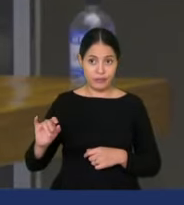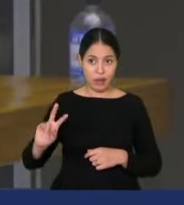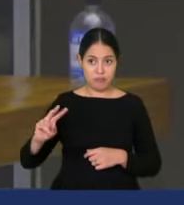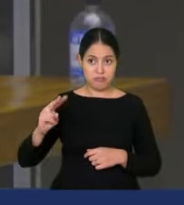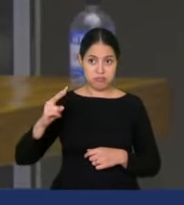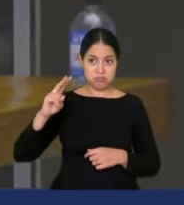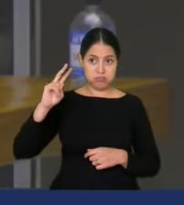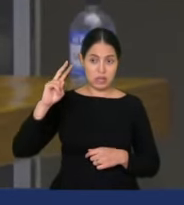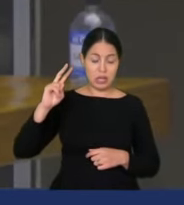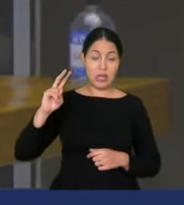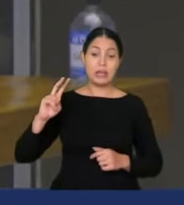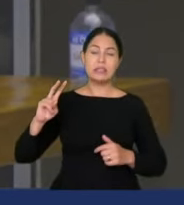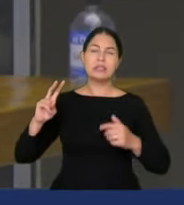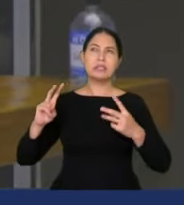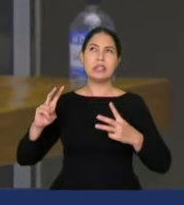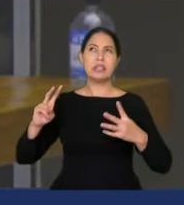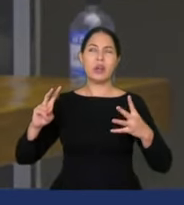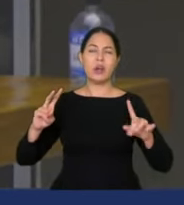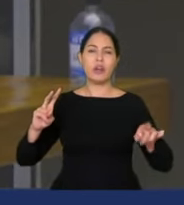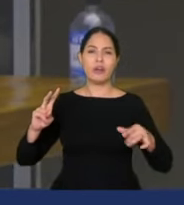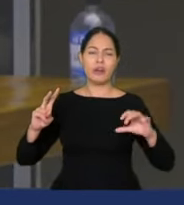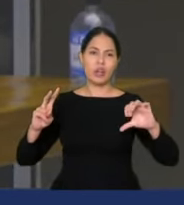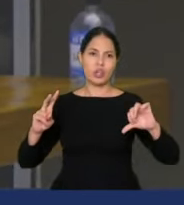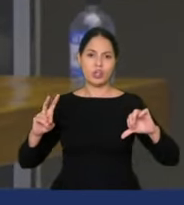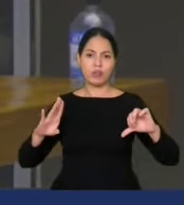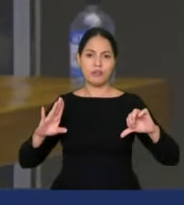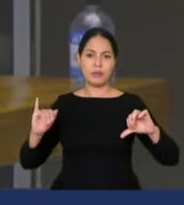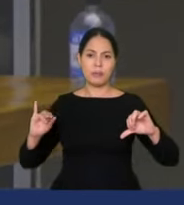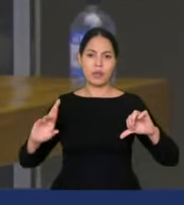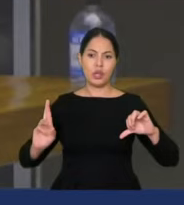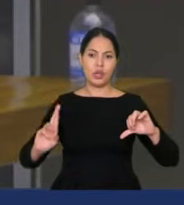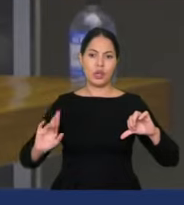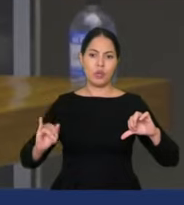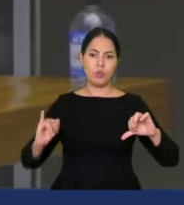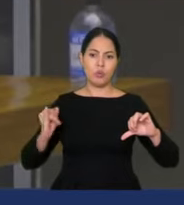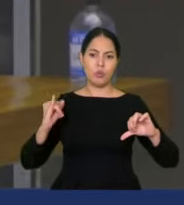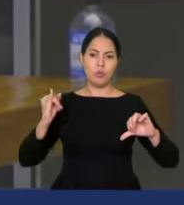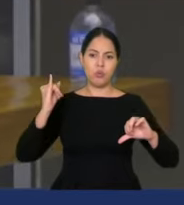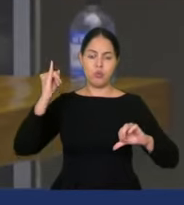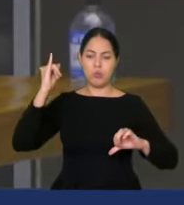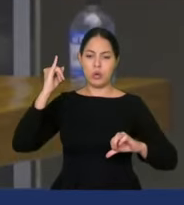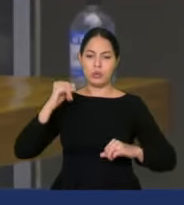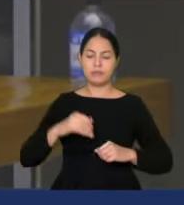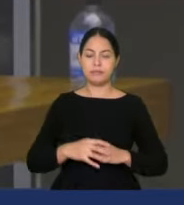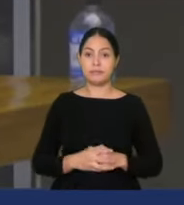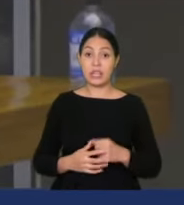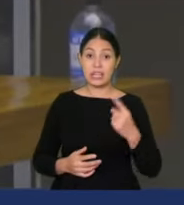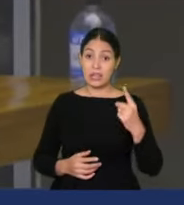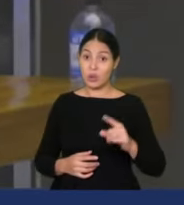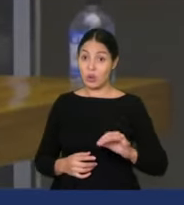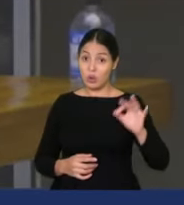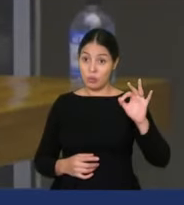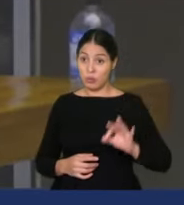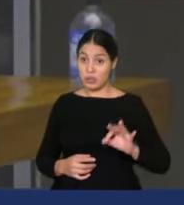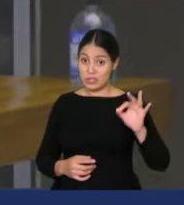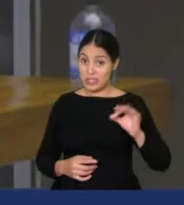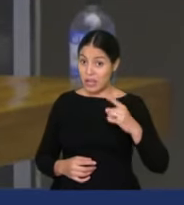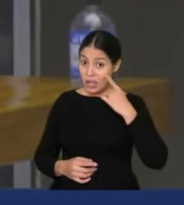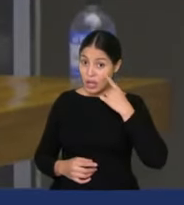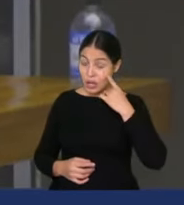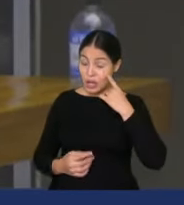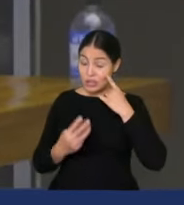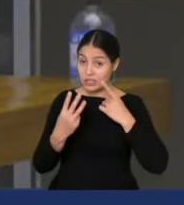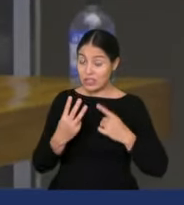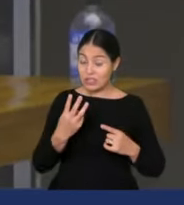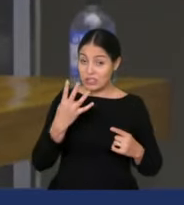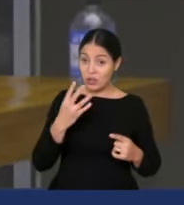34,9 bilhões de juros na dívida. Cada 1% na Selic,